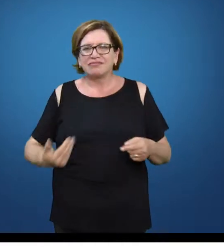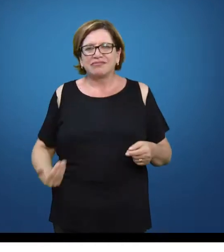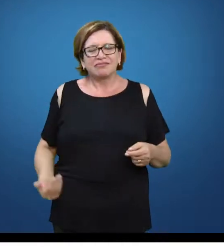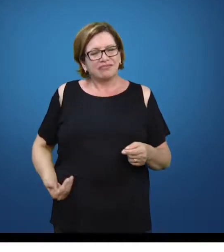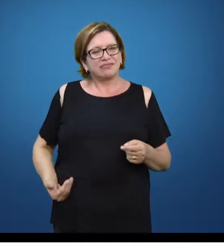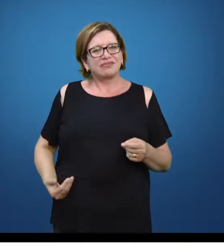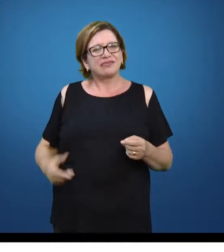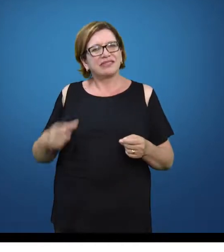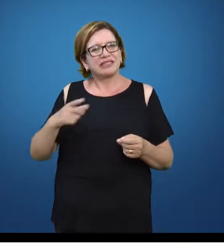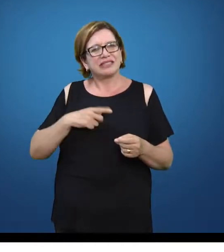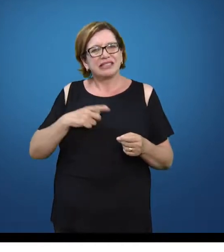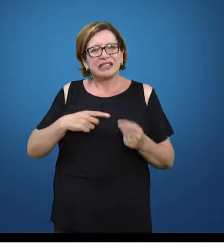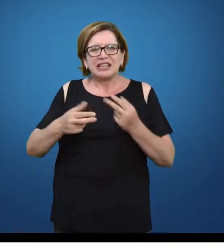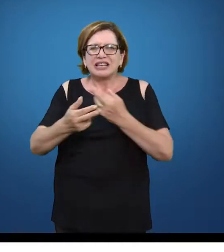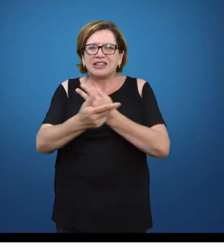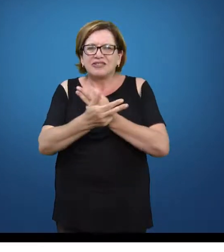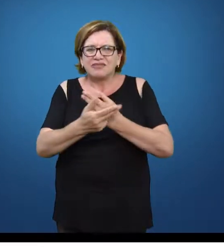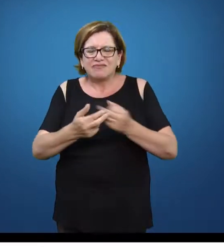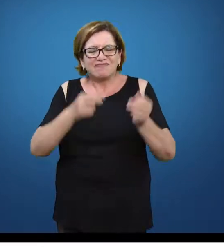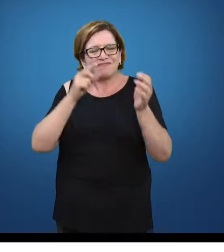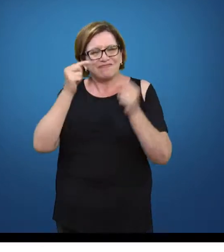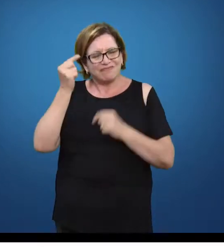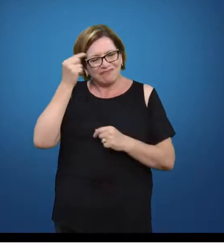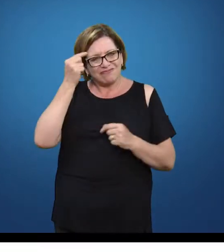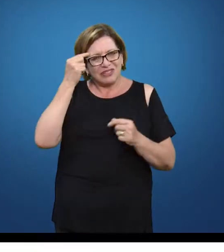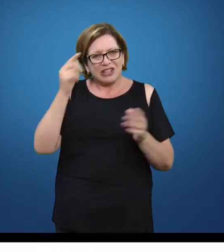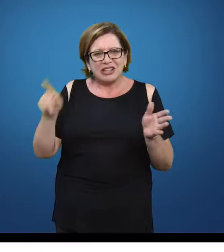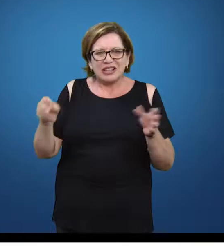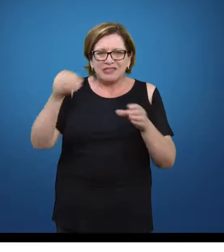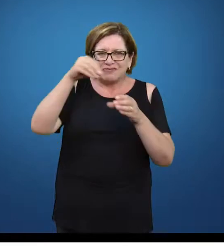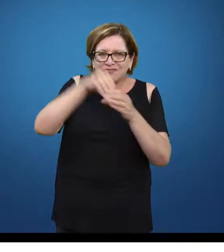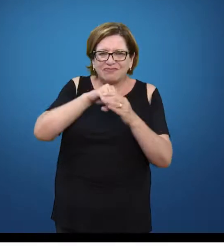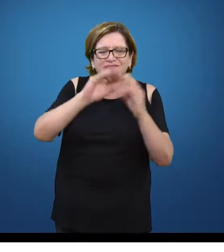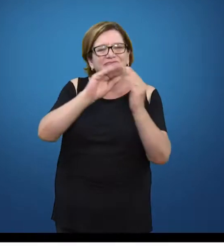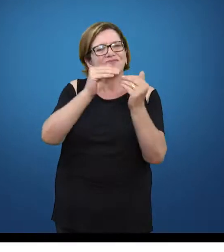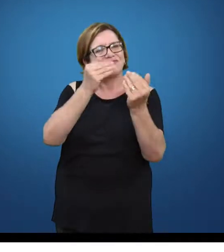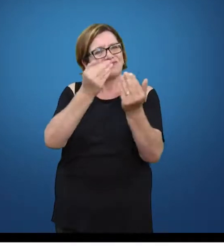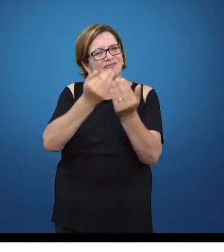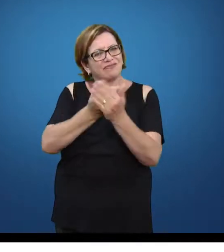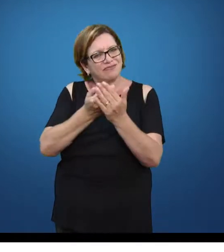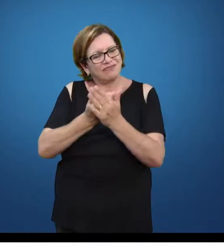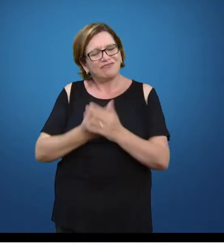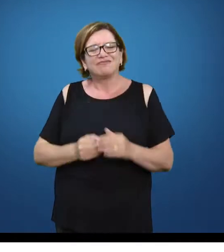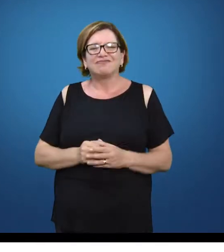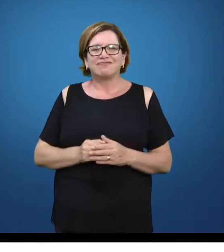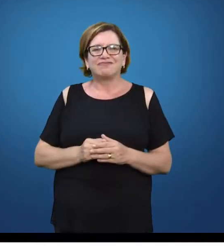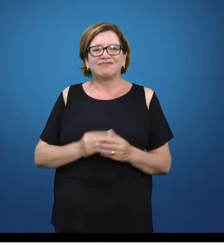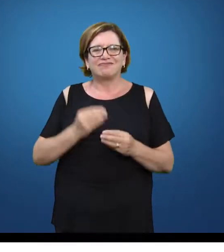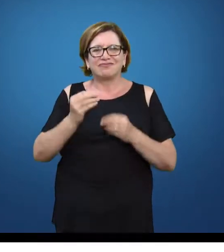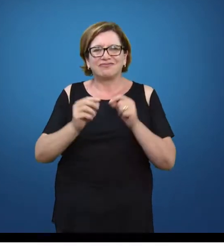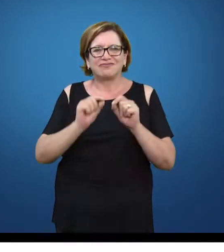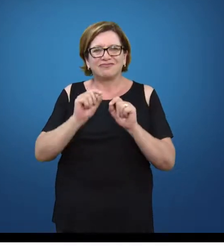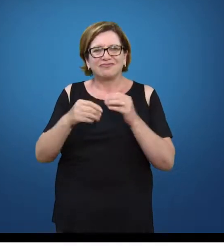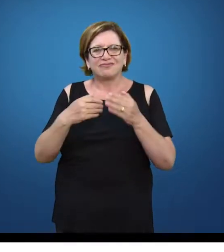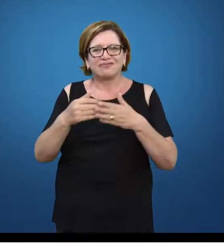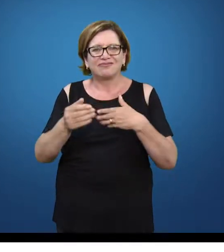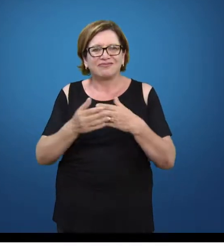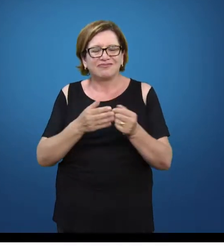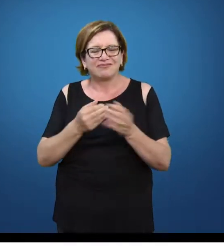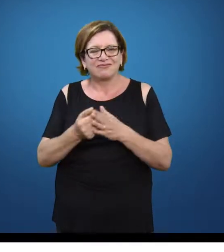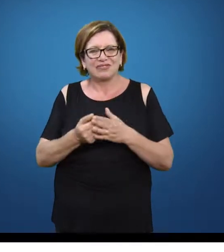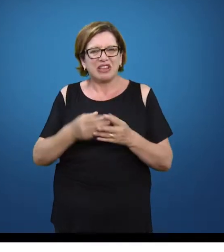ali envolvendo todas as questões em uma escola, em um universo educacional, quer seja na